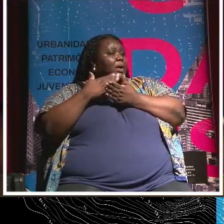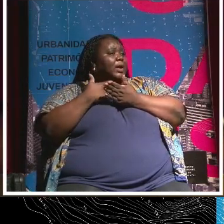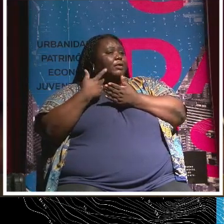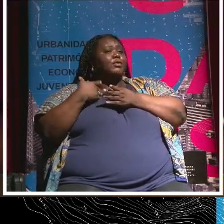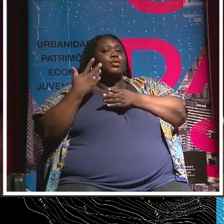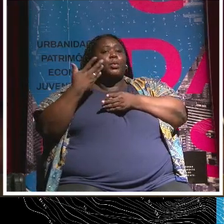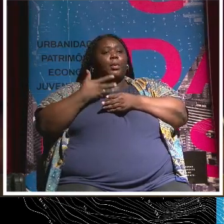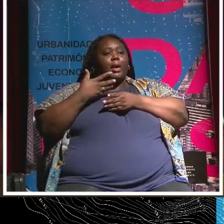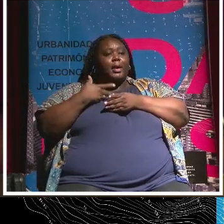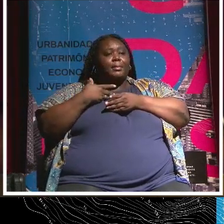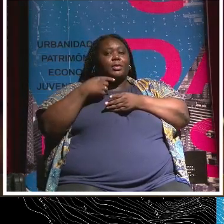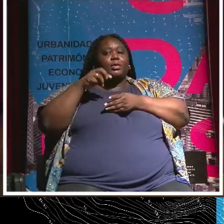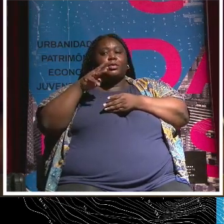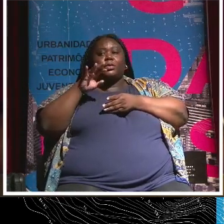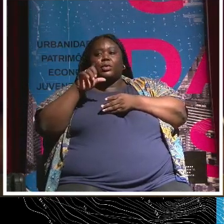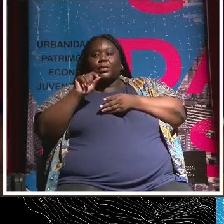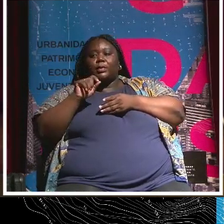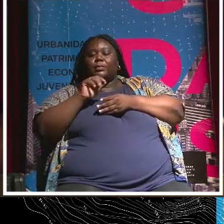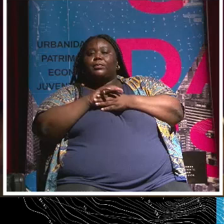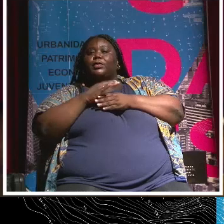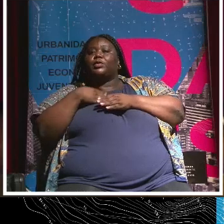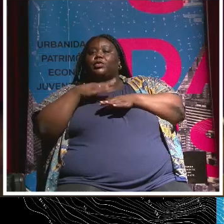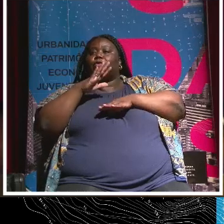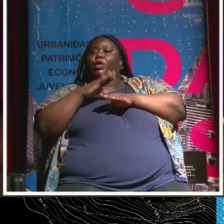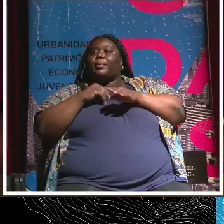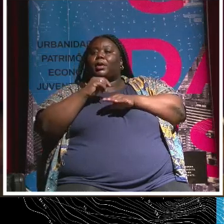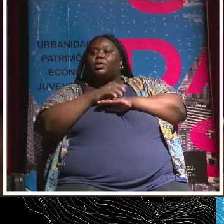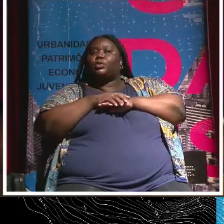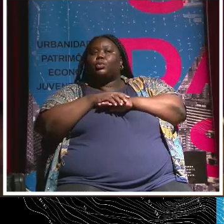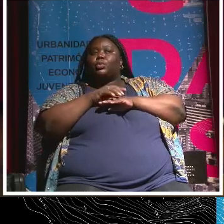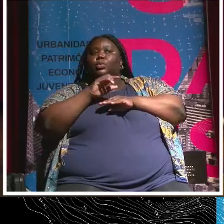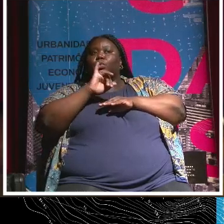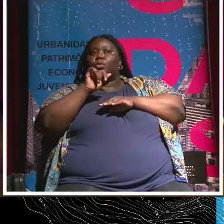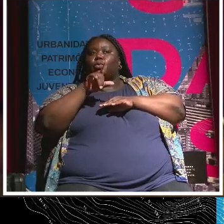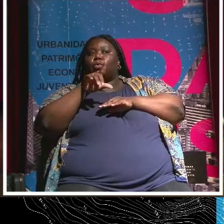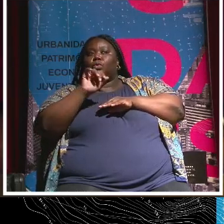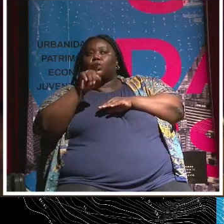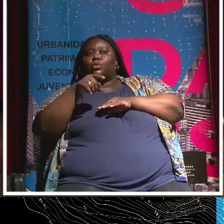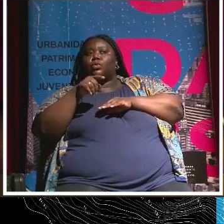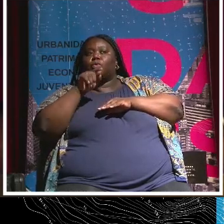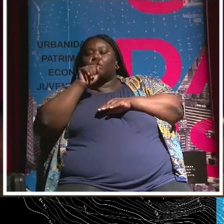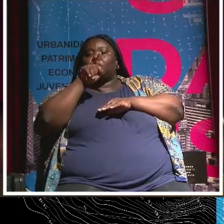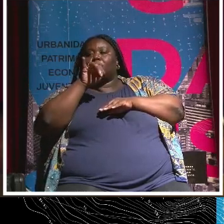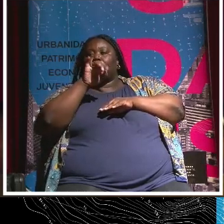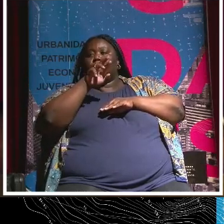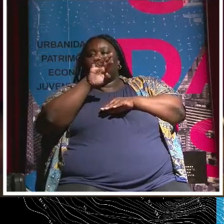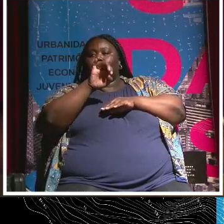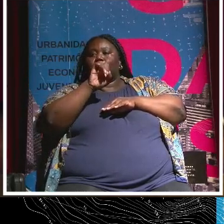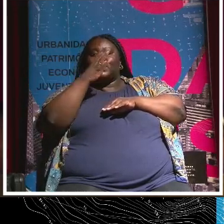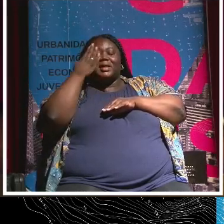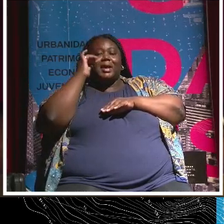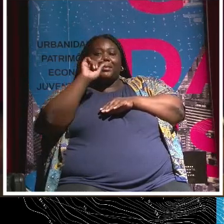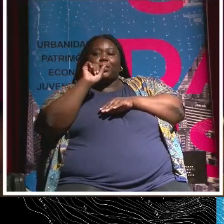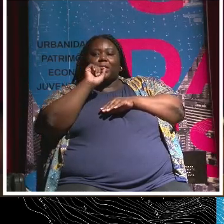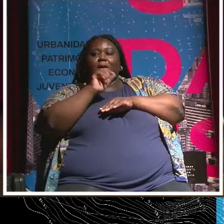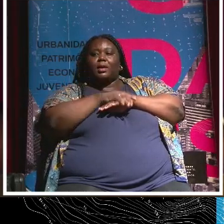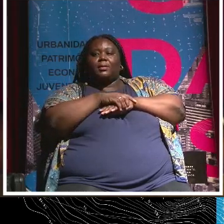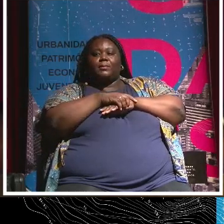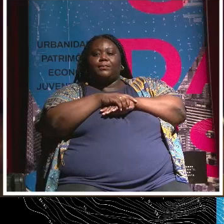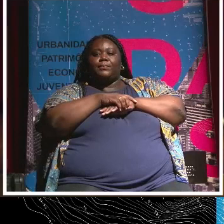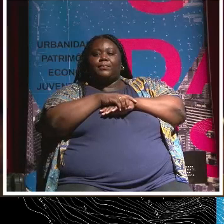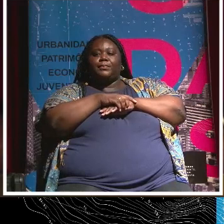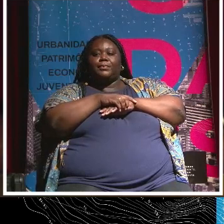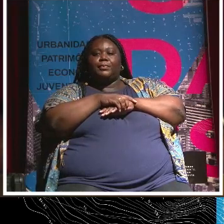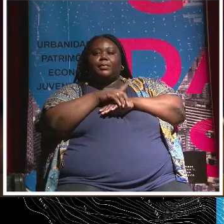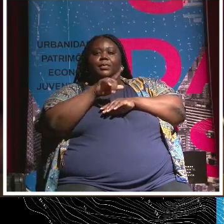companheiro querido do Rio de Janeiro, chamado Júnior Perim. Ele foi magarefe. Vocês sabem o que é magarefe?